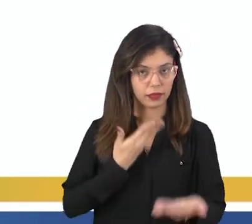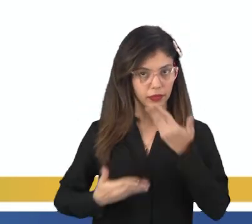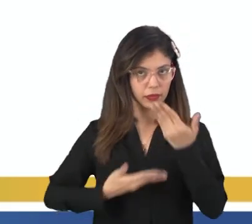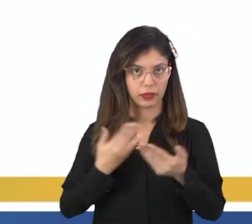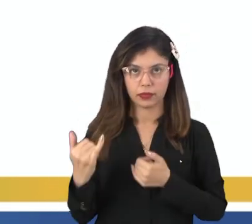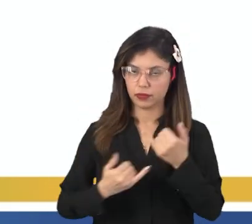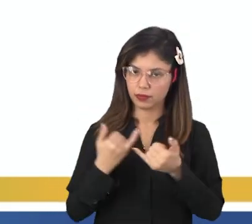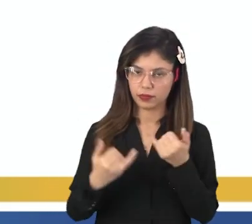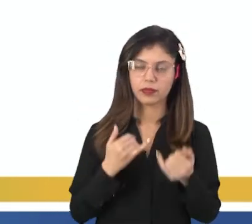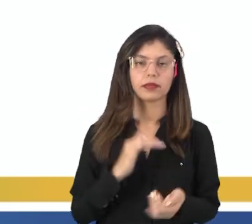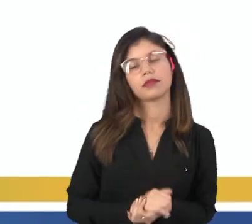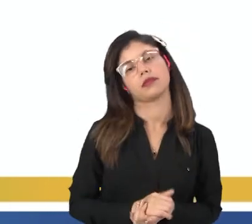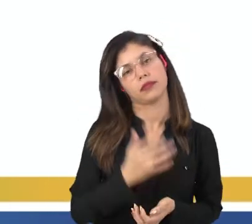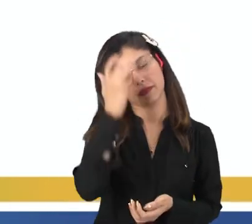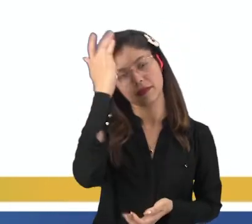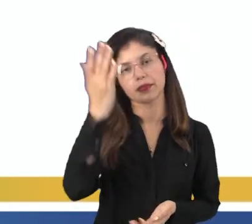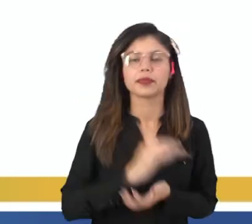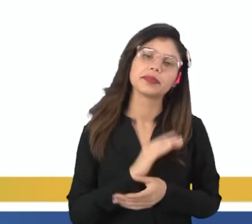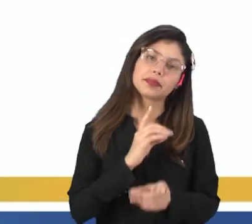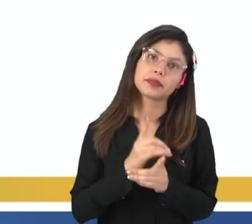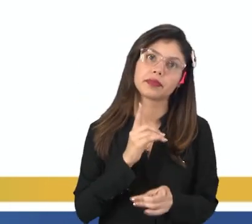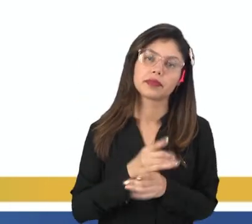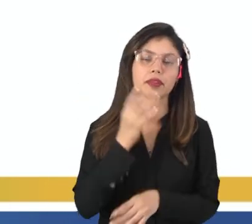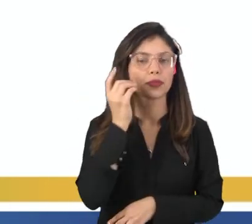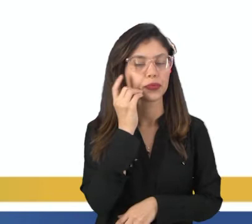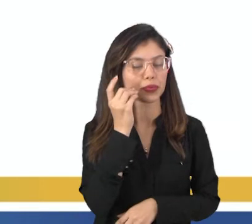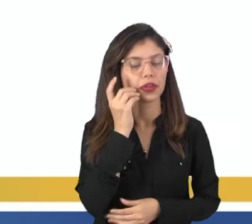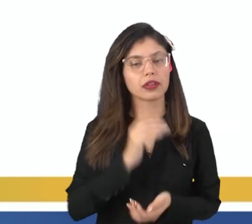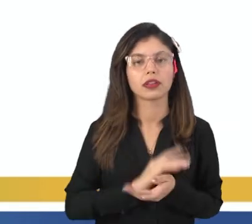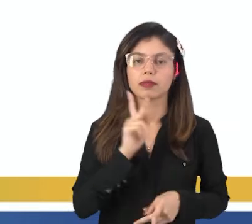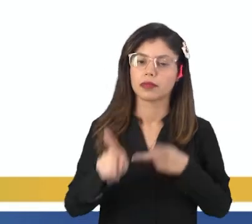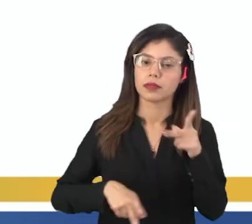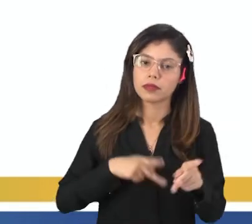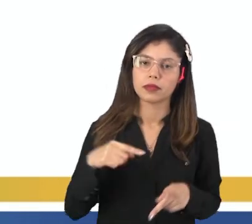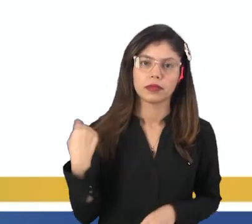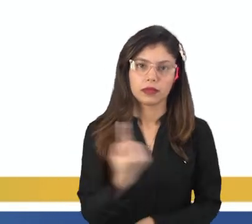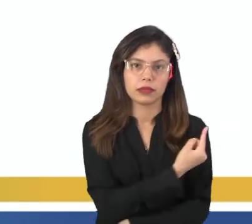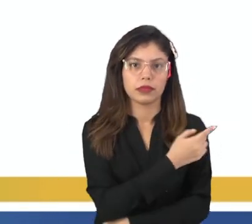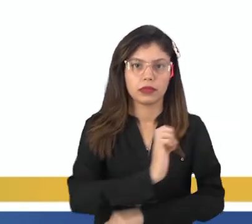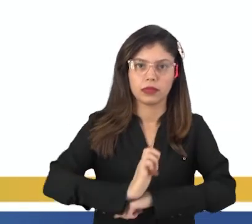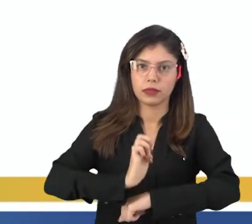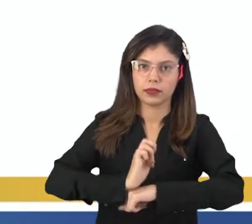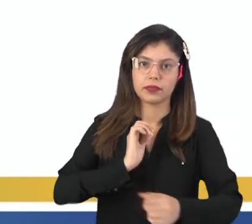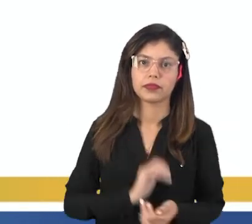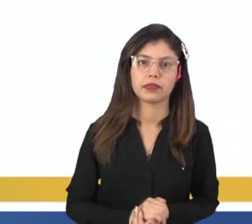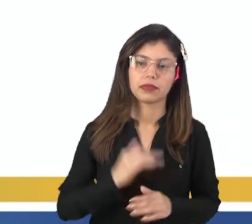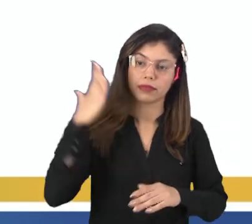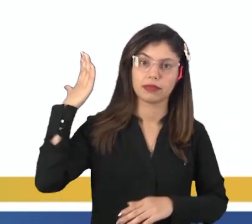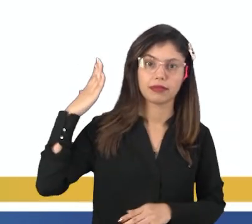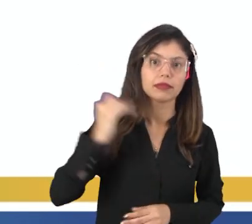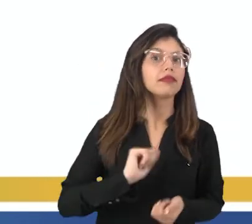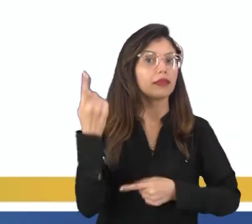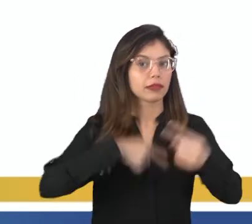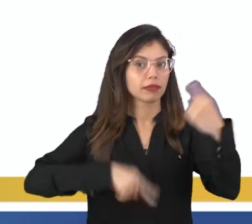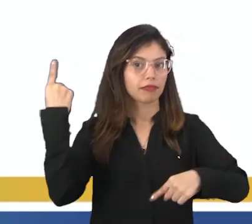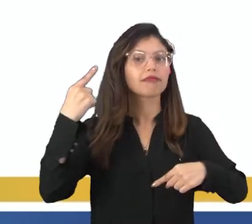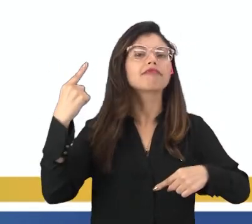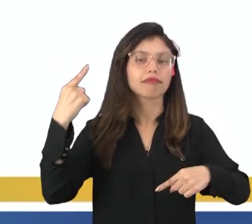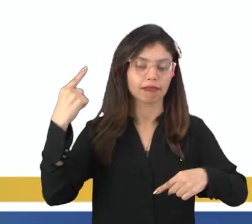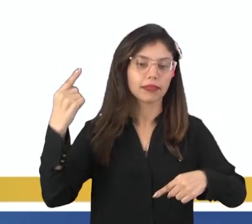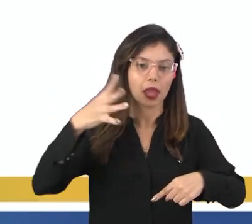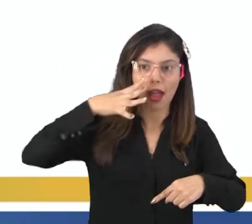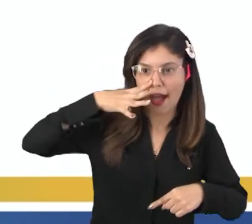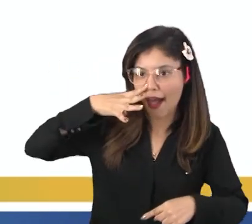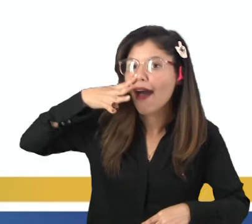se relacionar e de brincar facilmente encontradas no dia a dia da população de nosso estado o sucesso dessa peça é tão